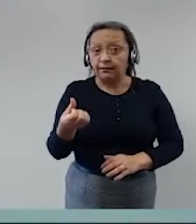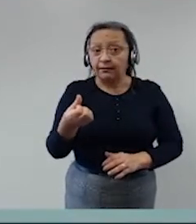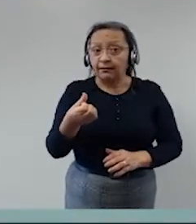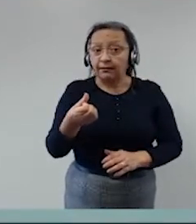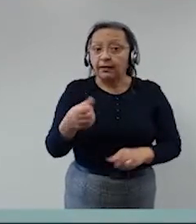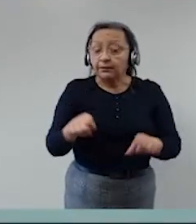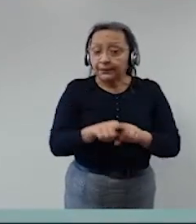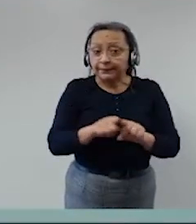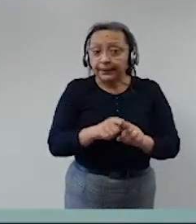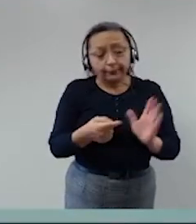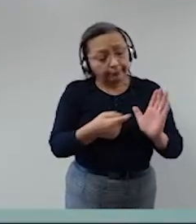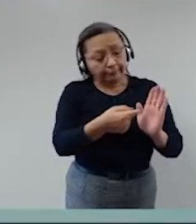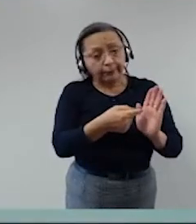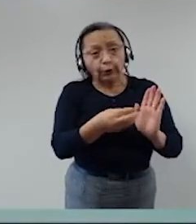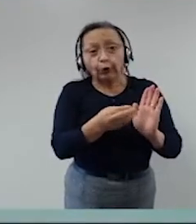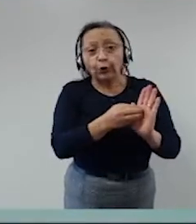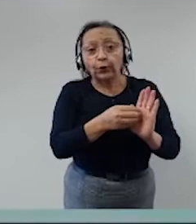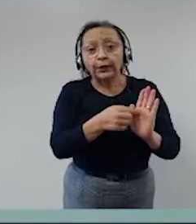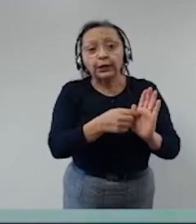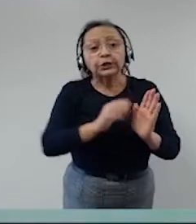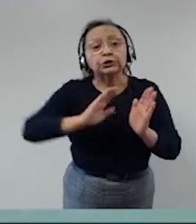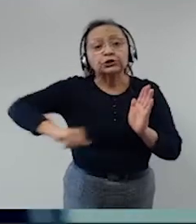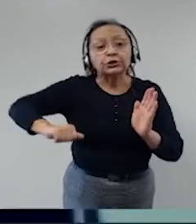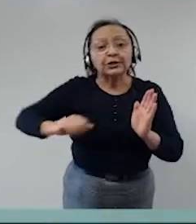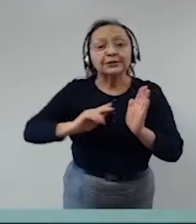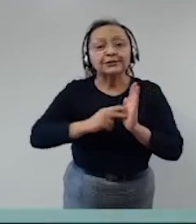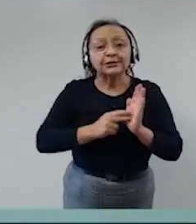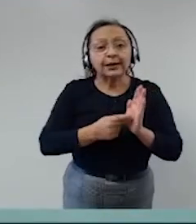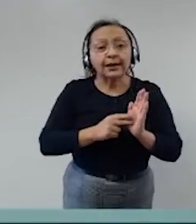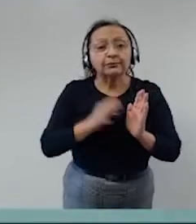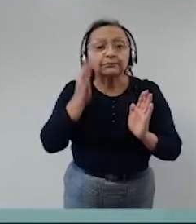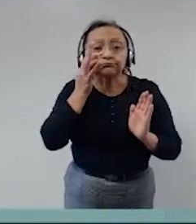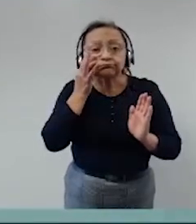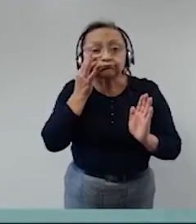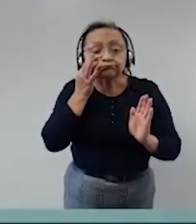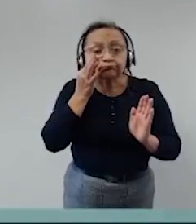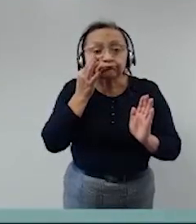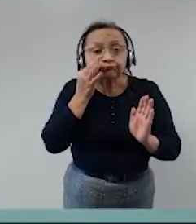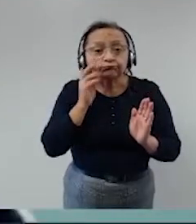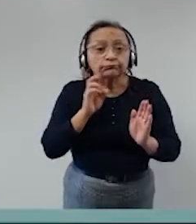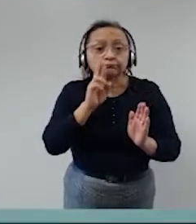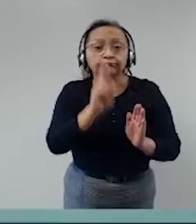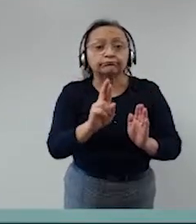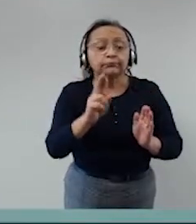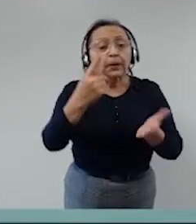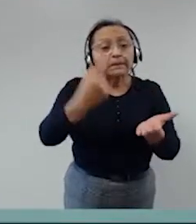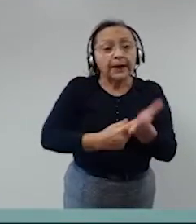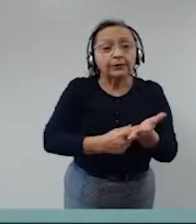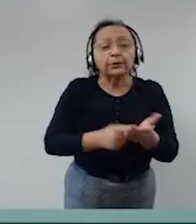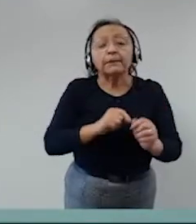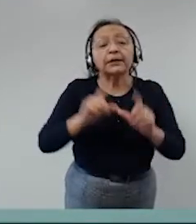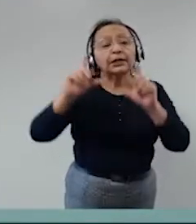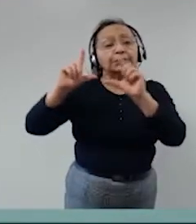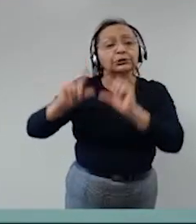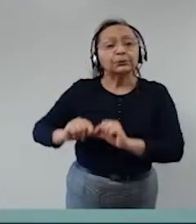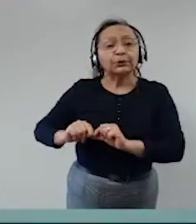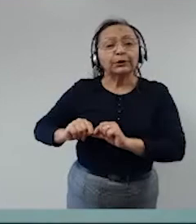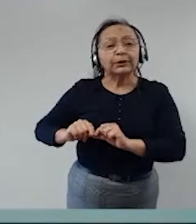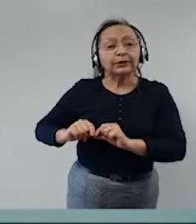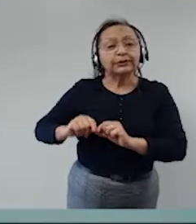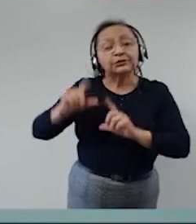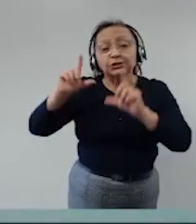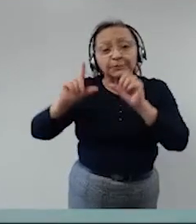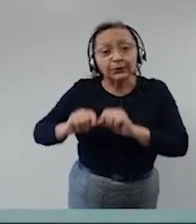ideia de tirar o sindicato da cena dessa pactuação para dirimir as situações durante a